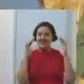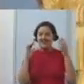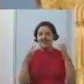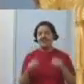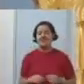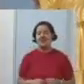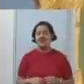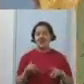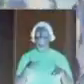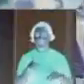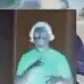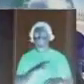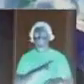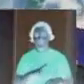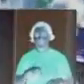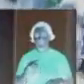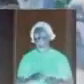Aí veio o lobo.